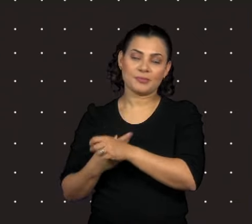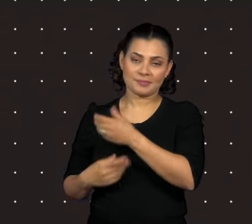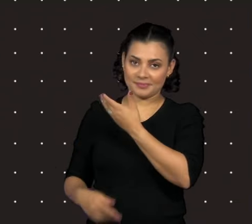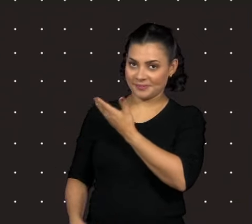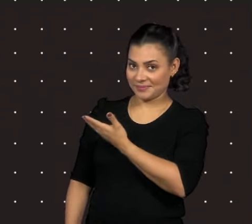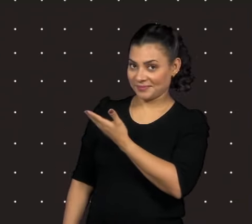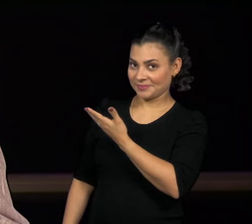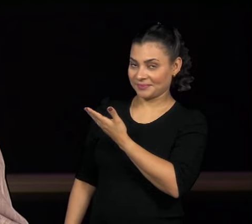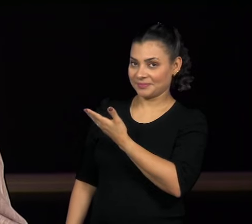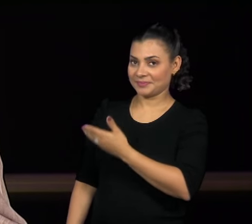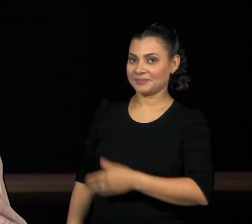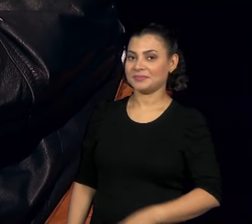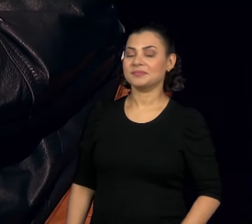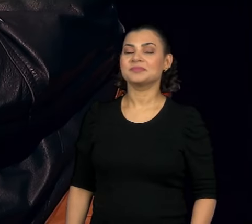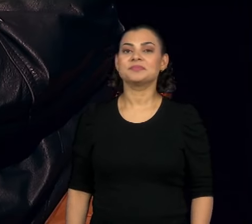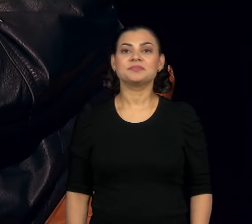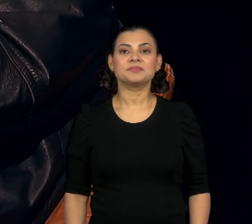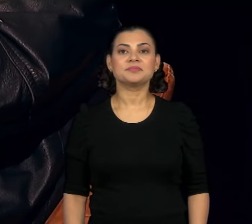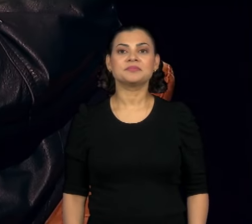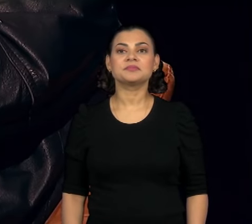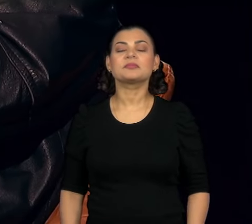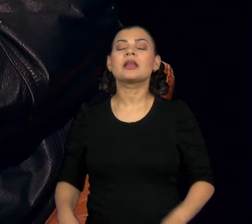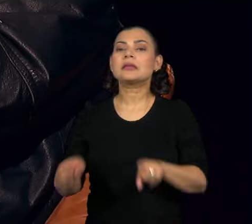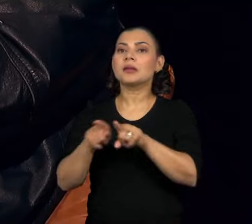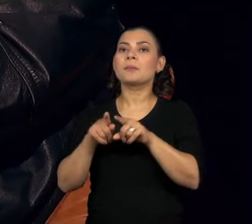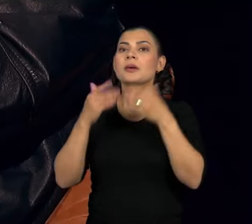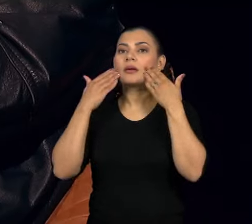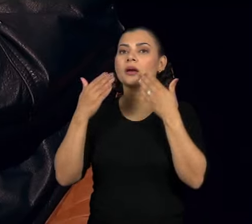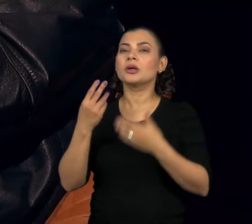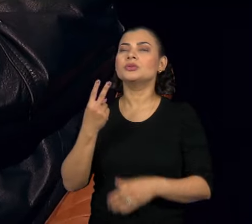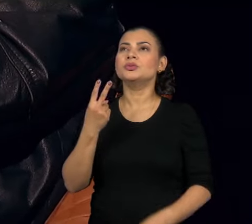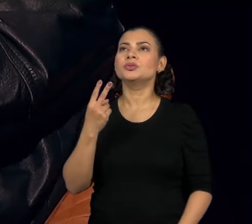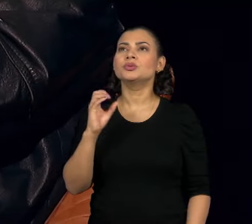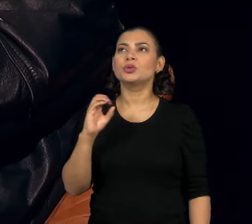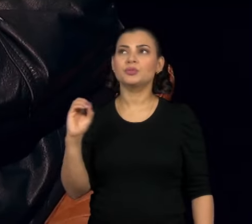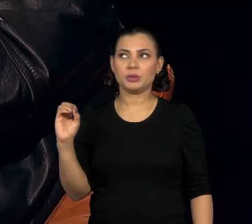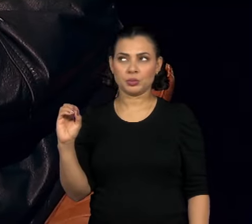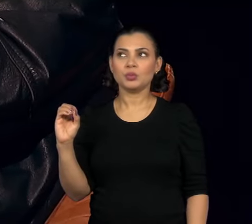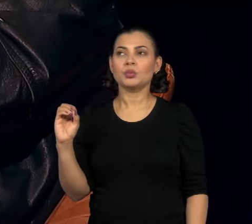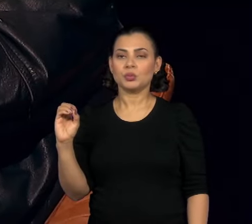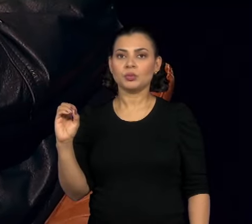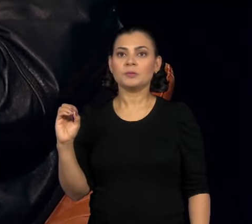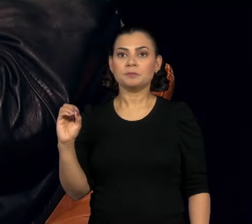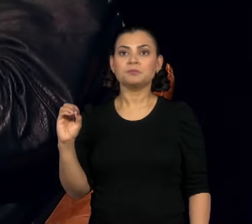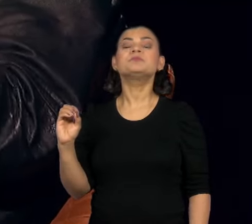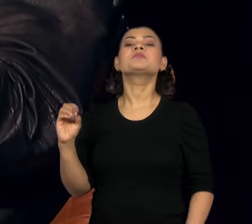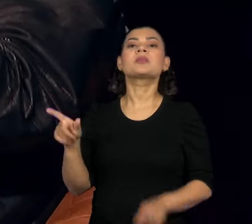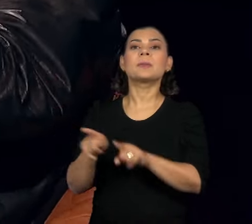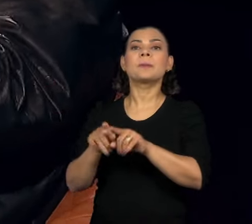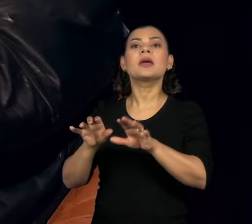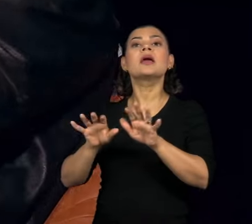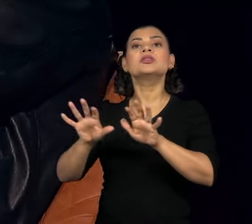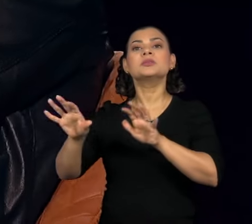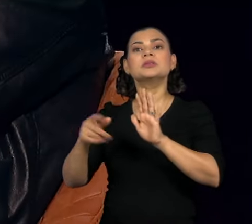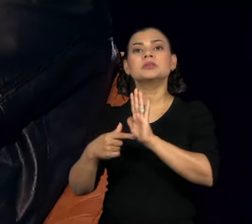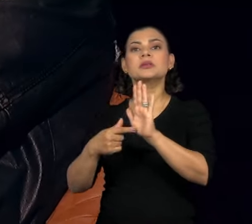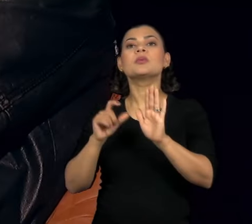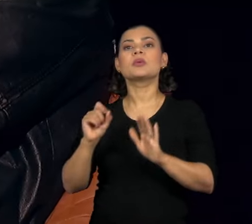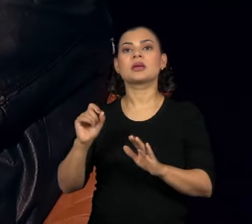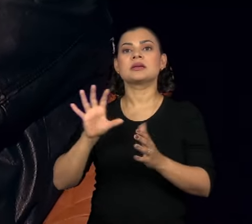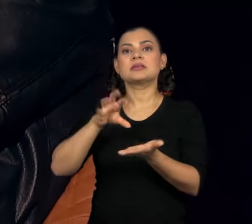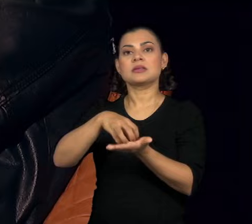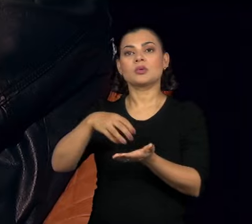né, de melhor texto, assim, que louco, né? Eu fiz ela em 2000, na mostra do Centro Cultural São